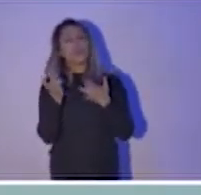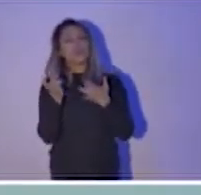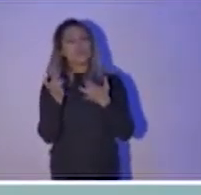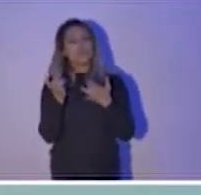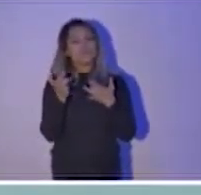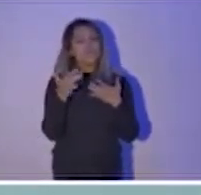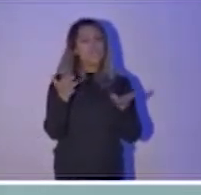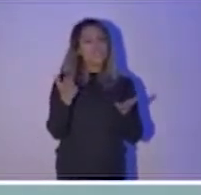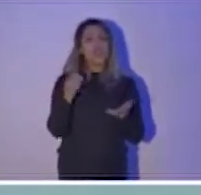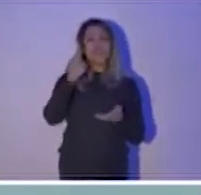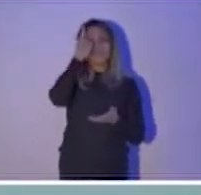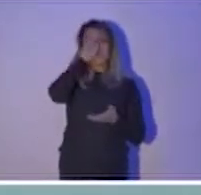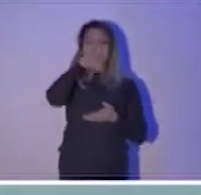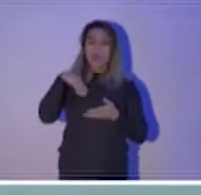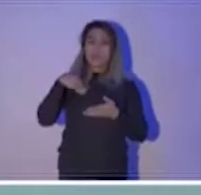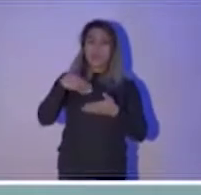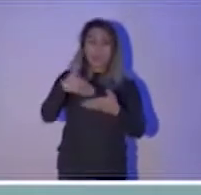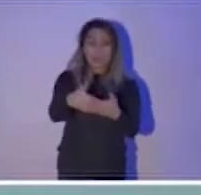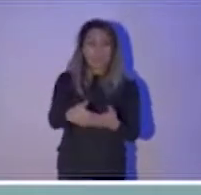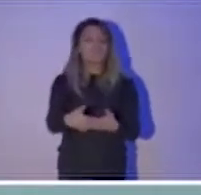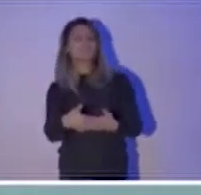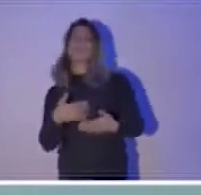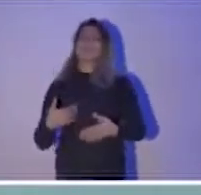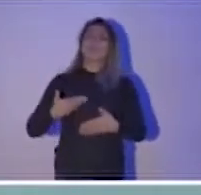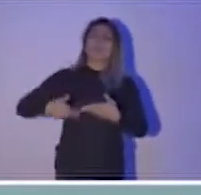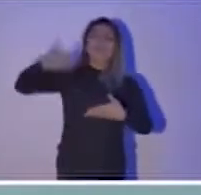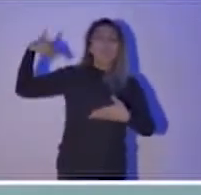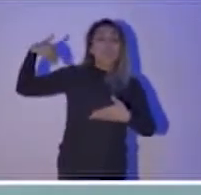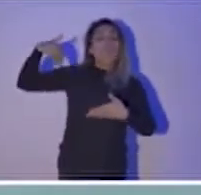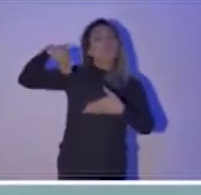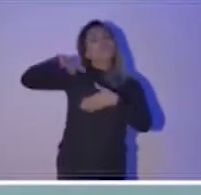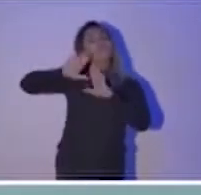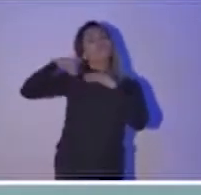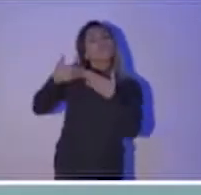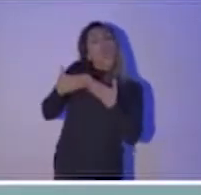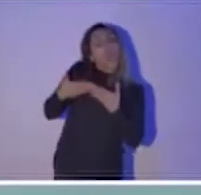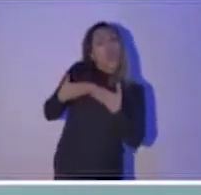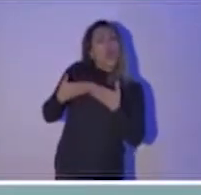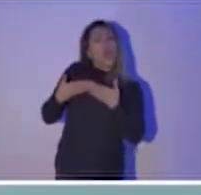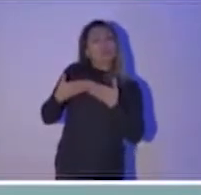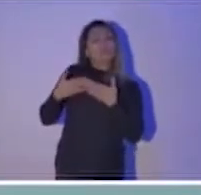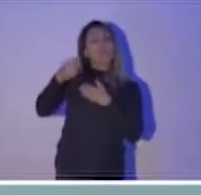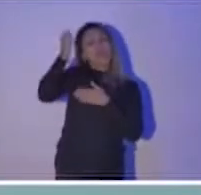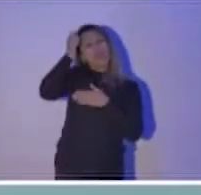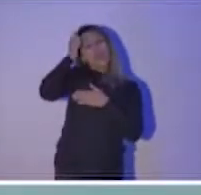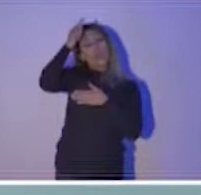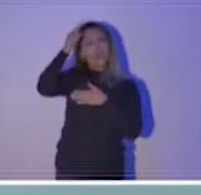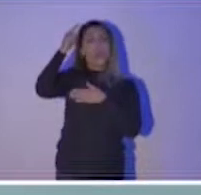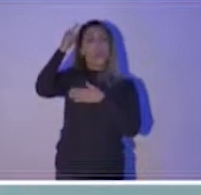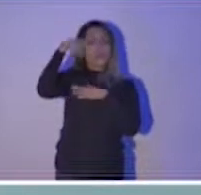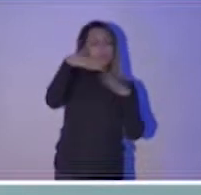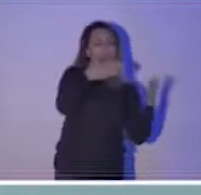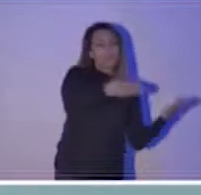num programa, em 1955, um programa da Prefeitura Municipal de São Paulo para levar cultura às